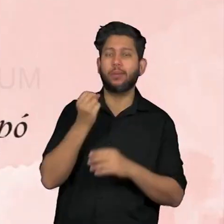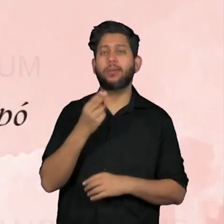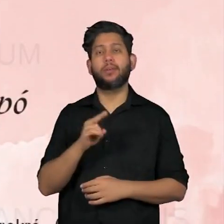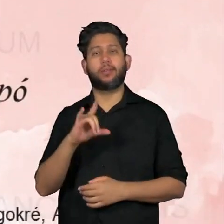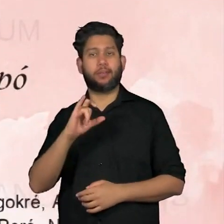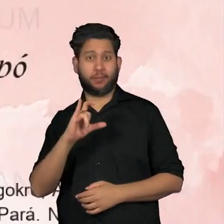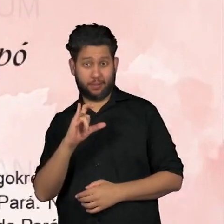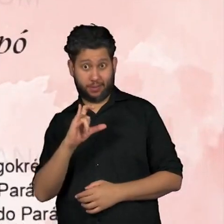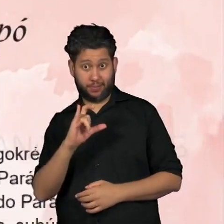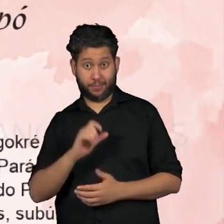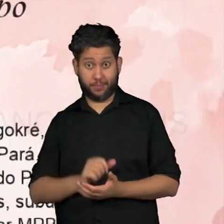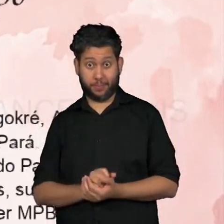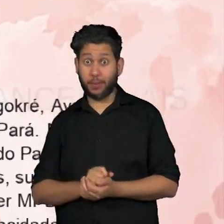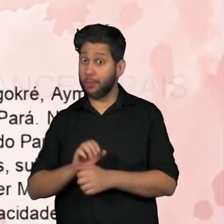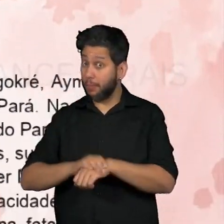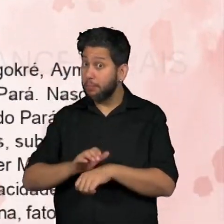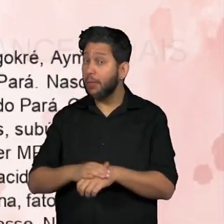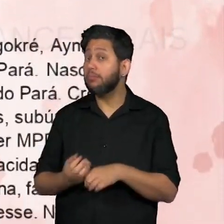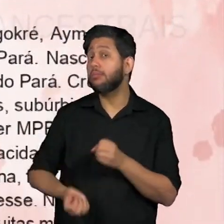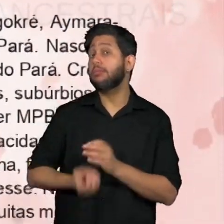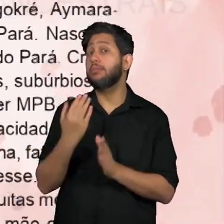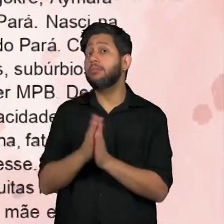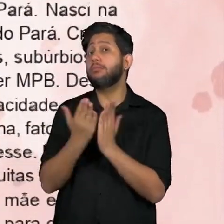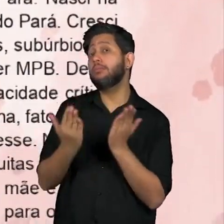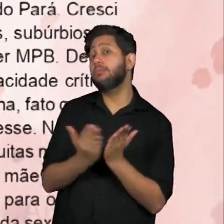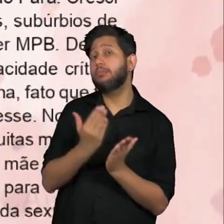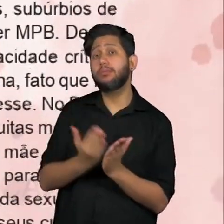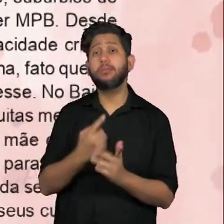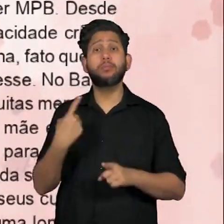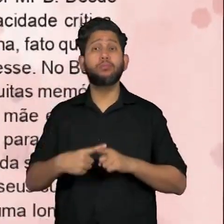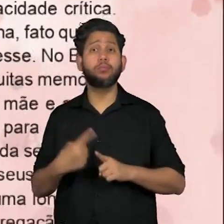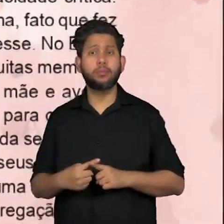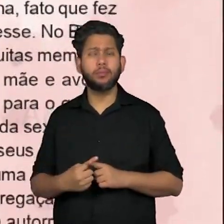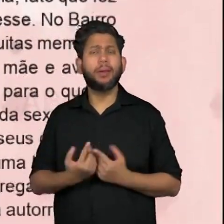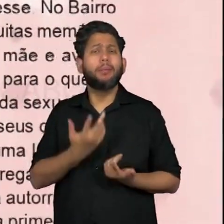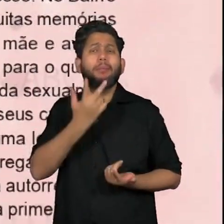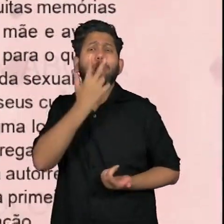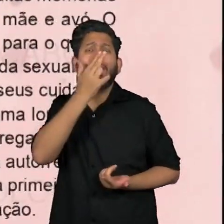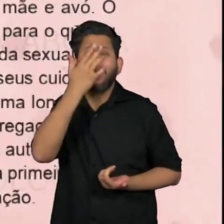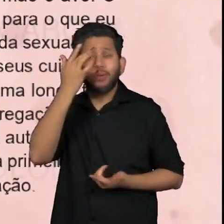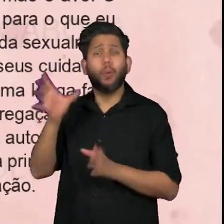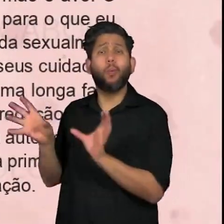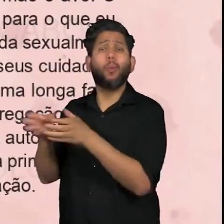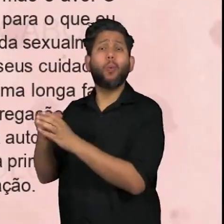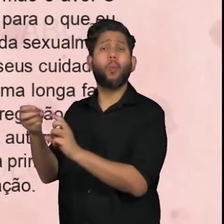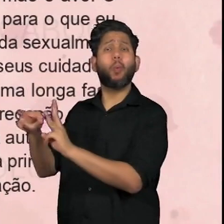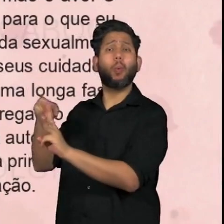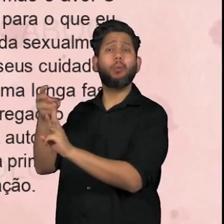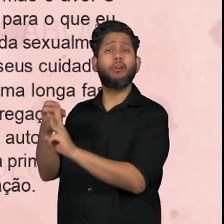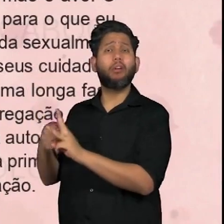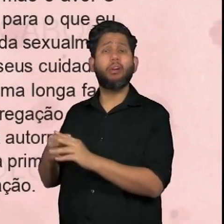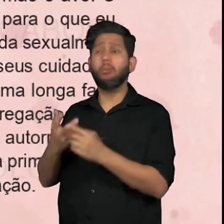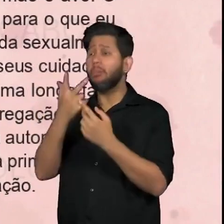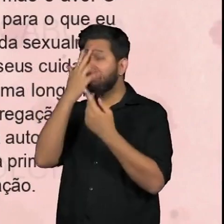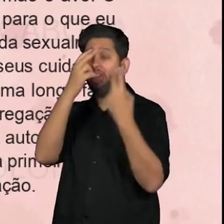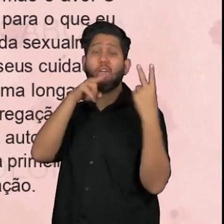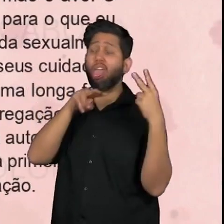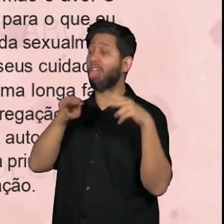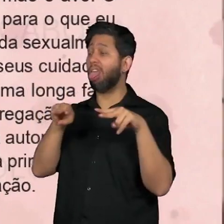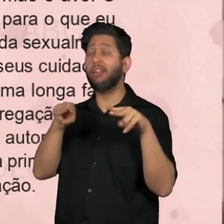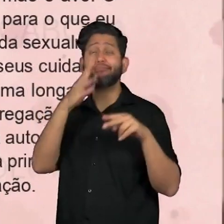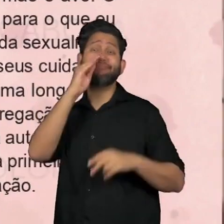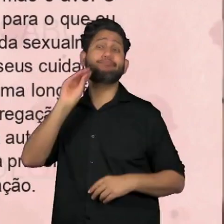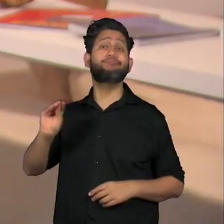A ideia da obra surgiu da necessidade de romper com a invisibilidade e o apagamento dos povos originários do